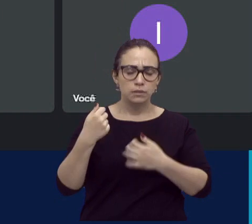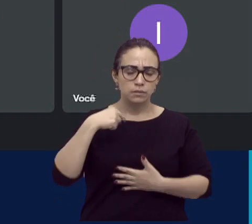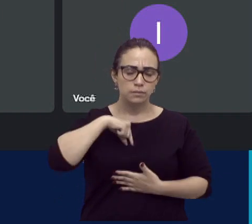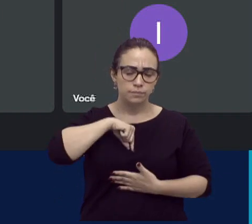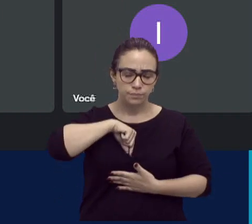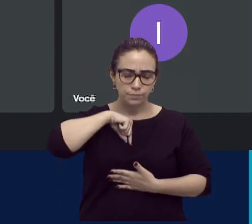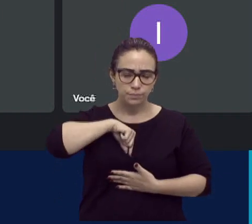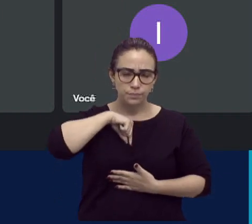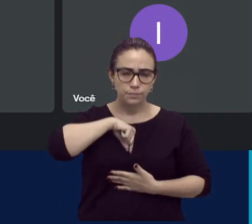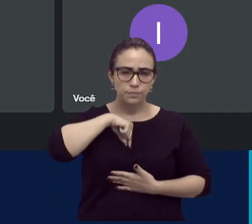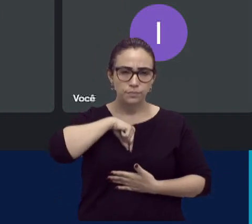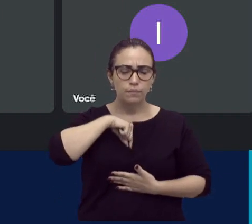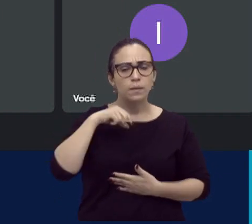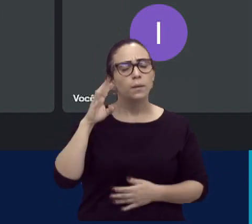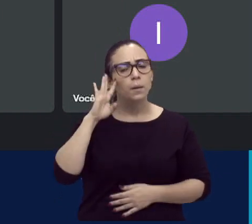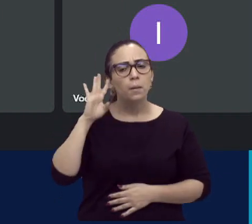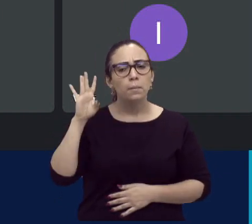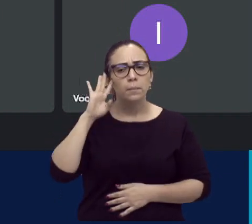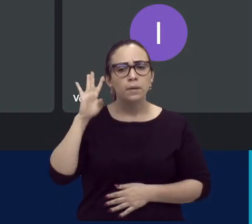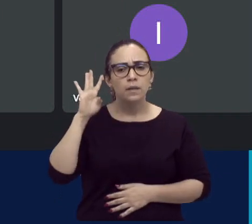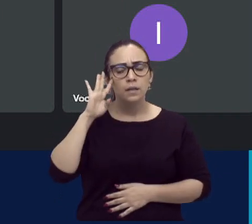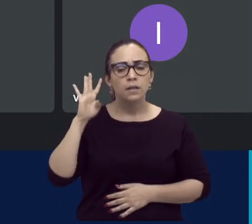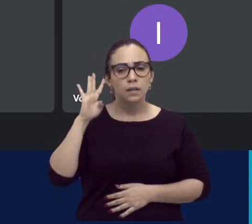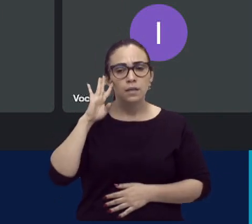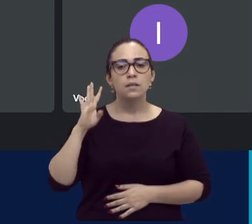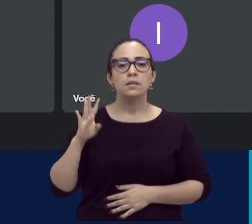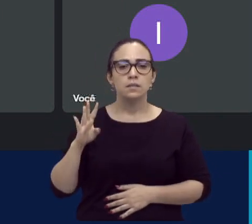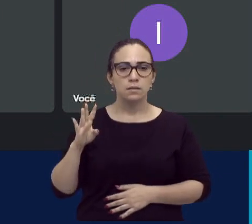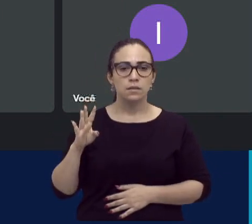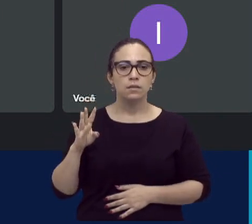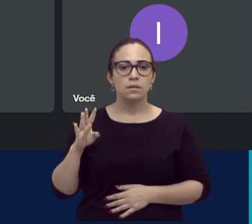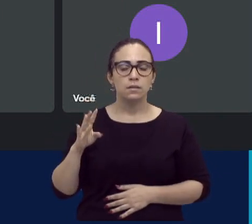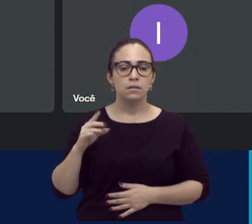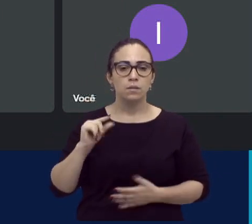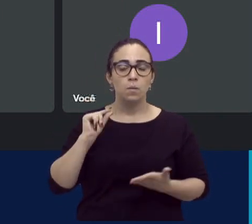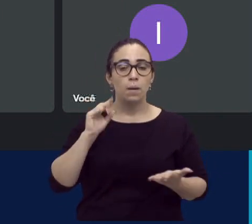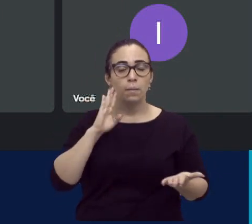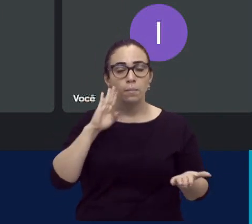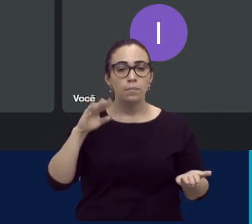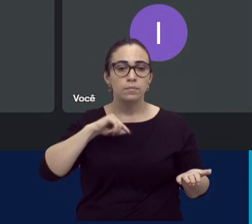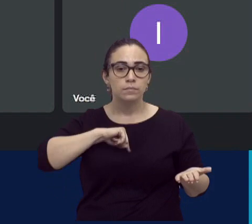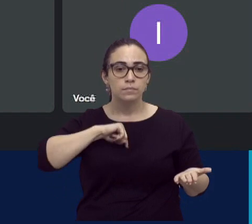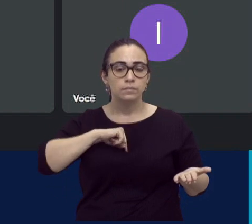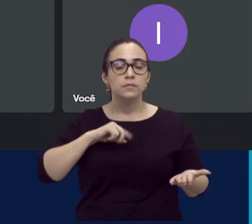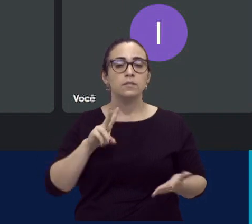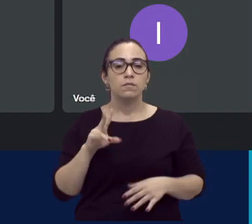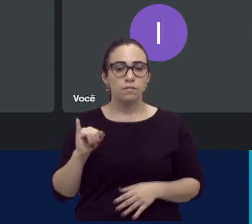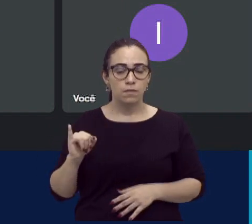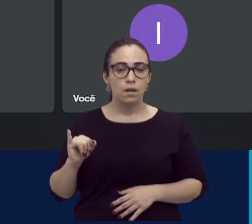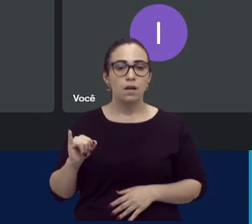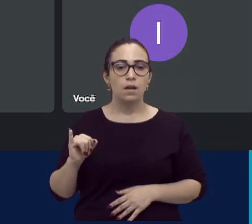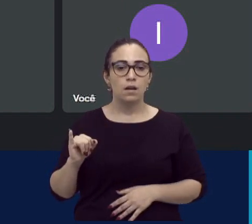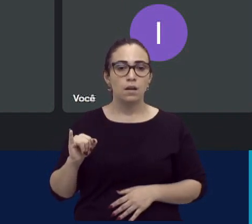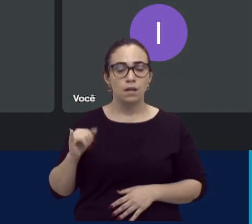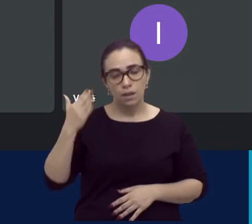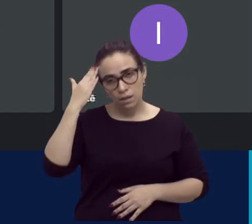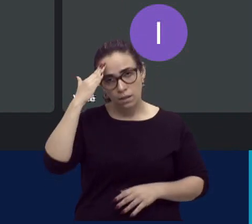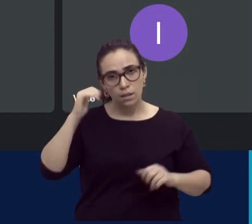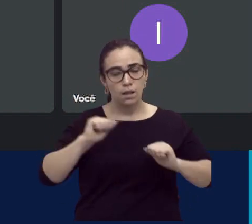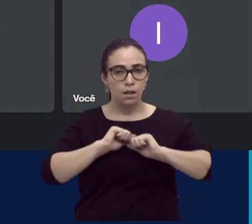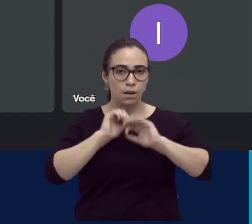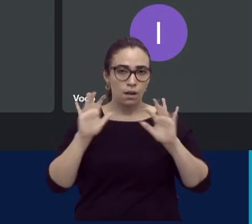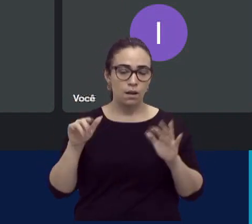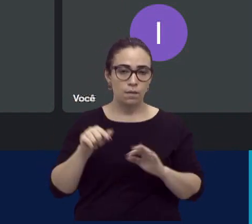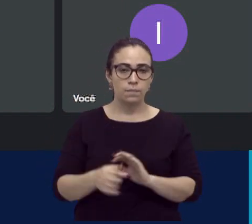né, aquilo que a gente traz ao nascer, que a nossa essência é boa. E a gente vai poder entender um pouco sobre